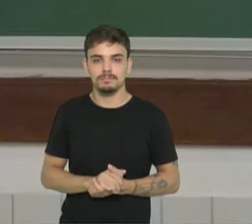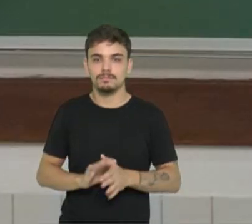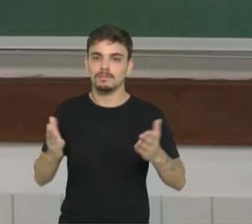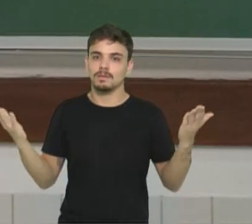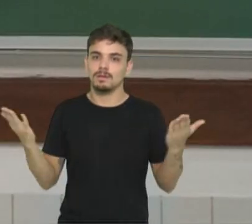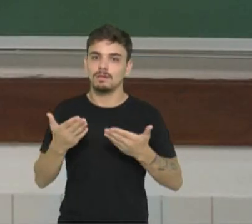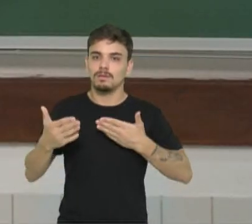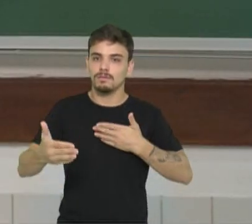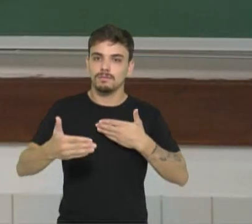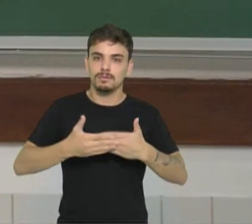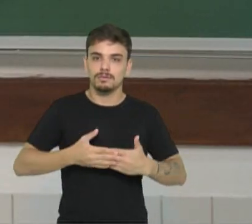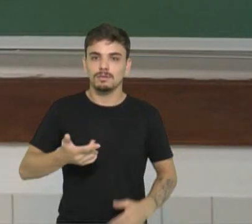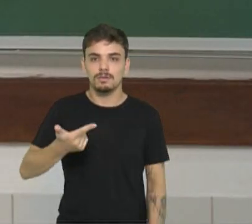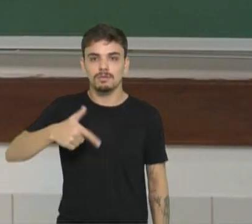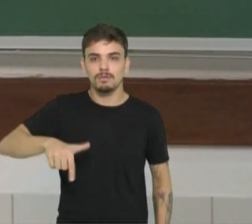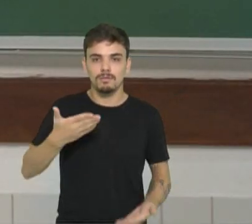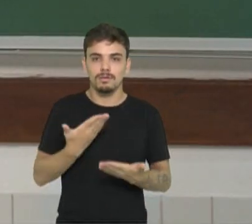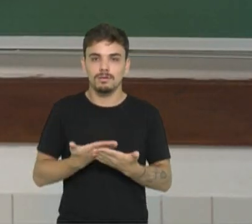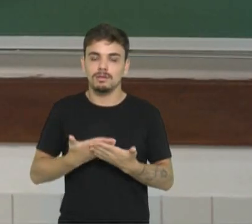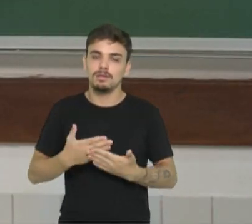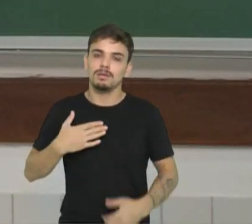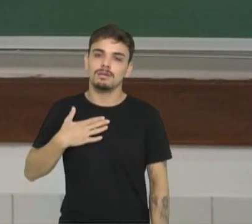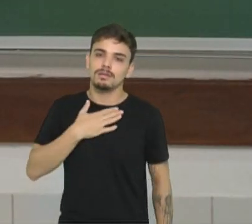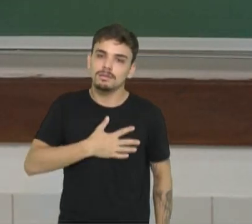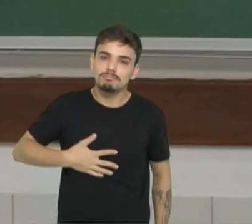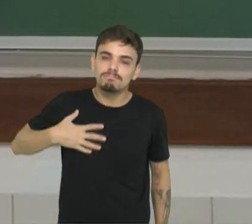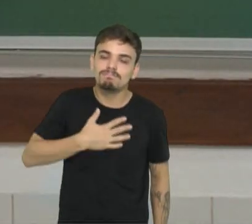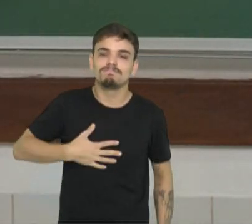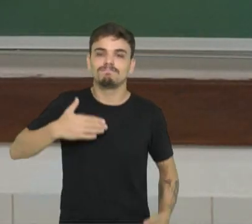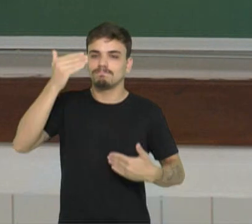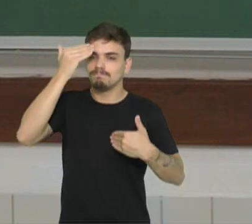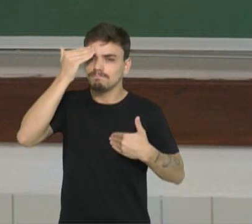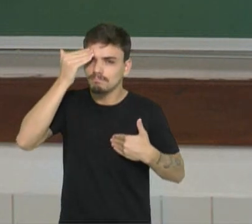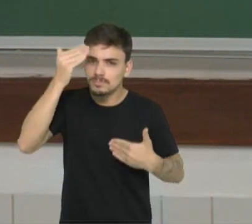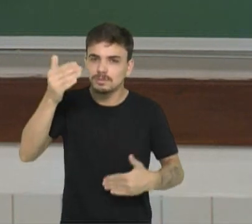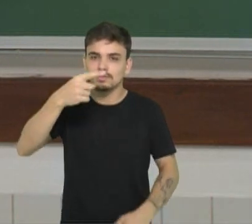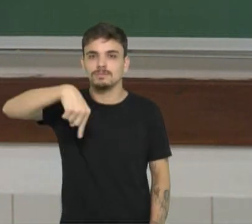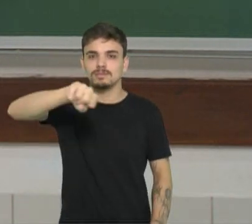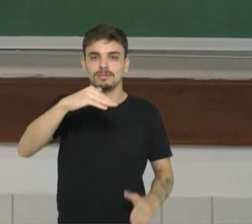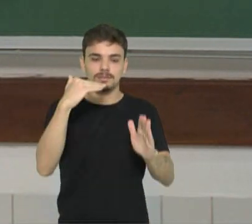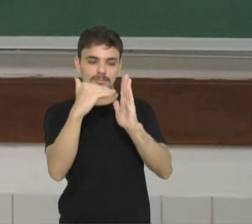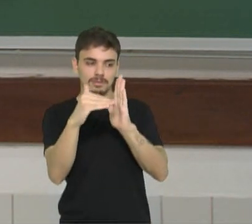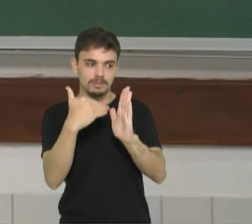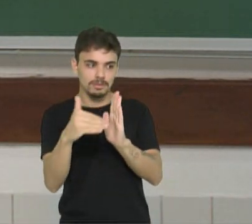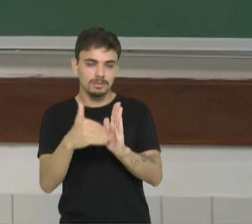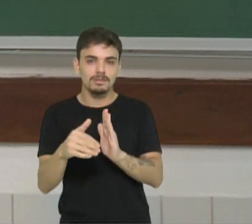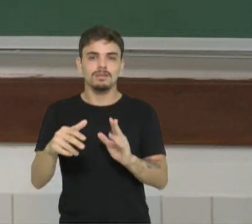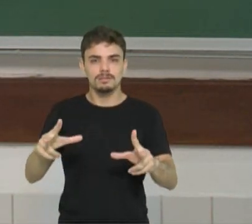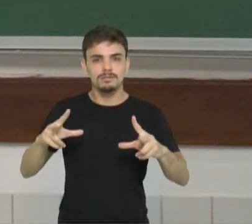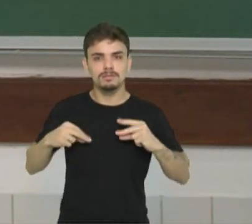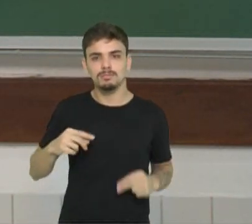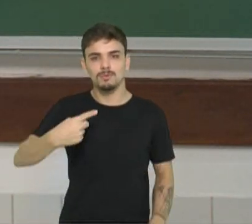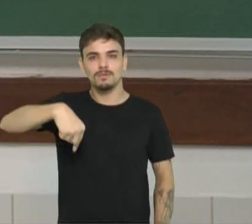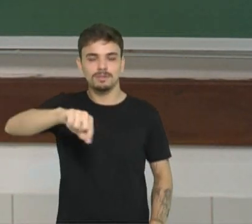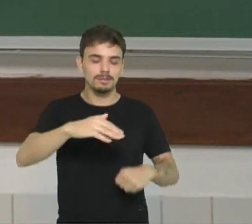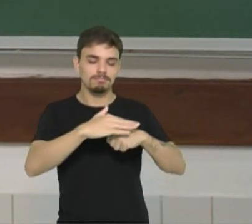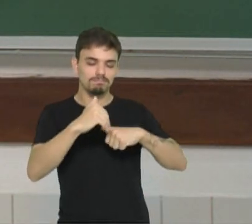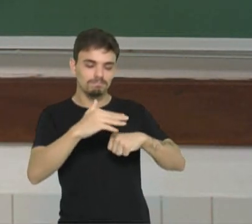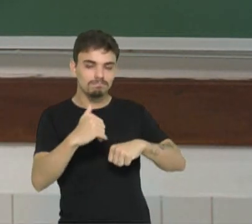Estamos fechando então mais uma aula aqui. Gostaria, né, de agradecer sempre as mensagens que eu recebo de vocês, né, o carinho,